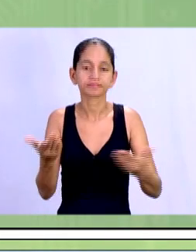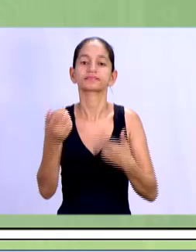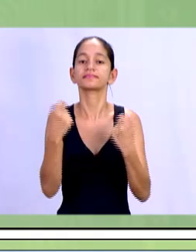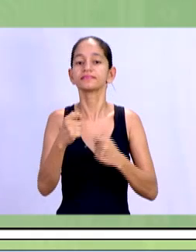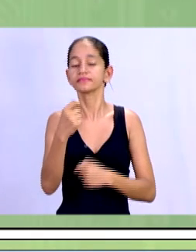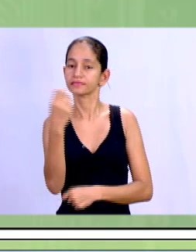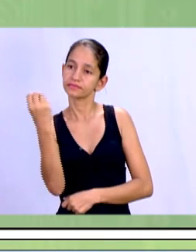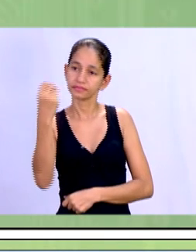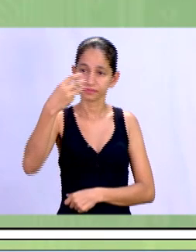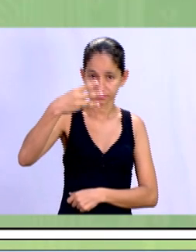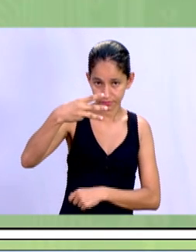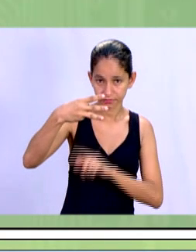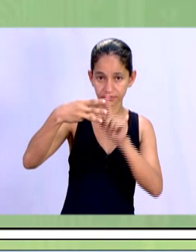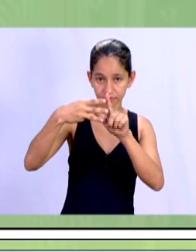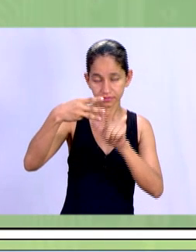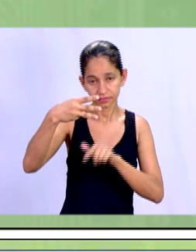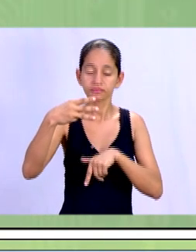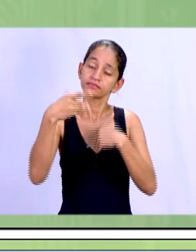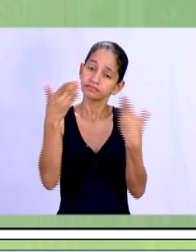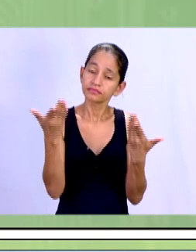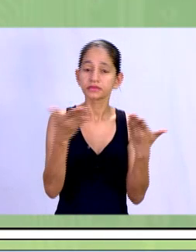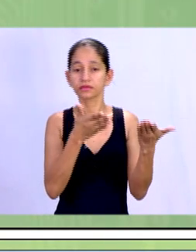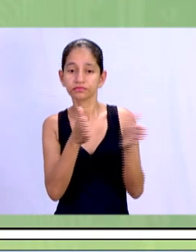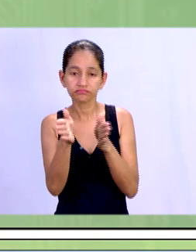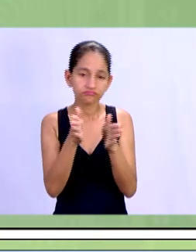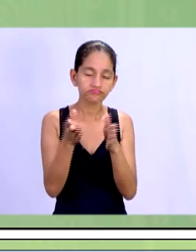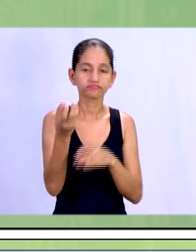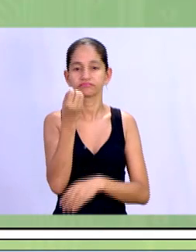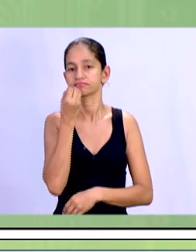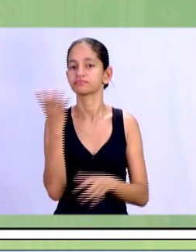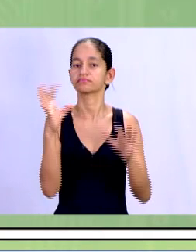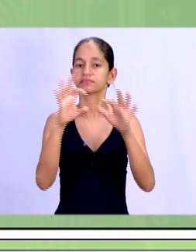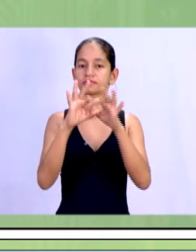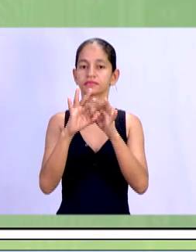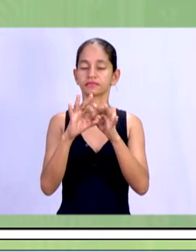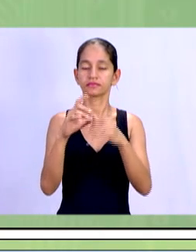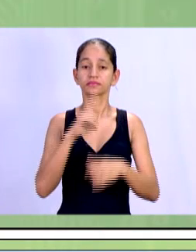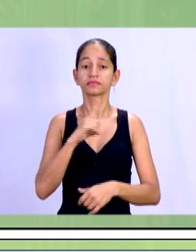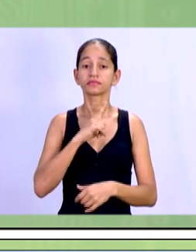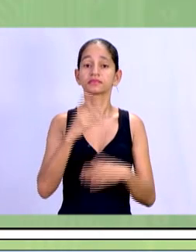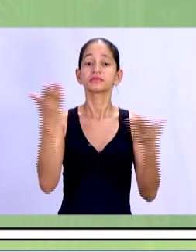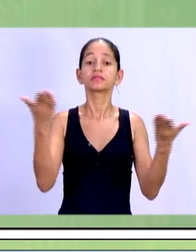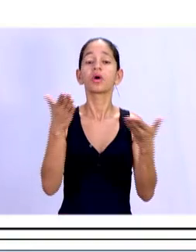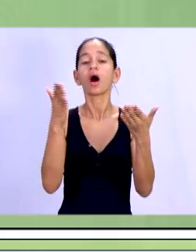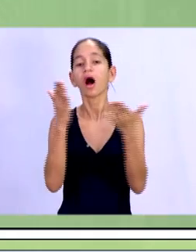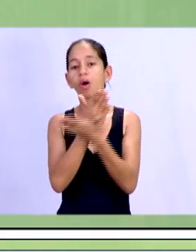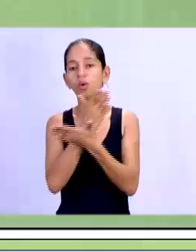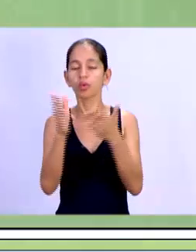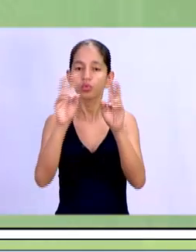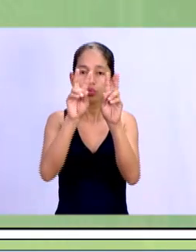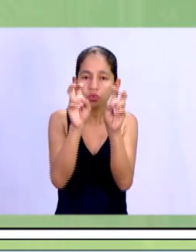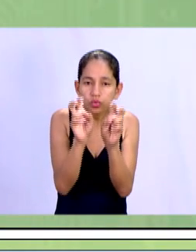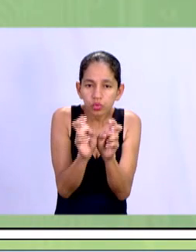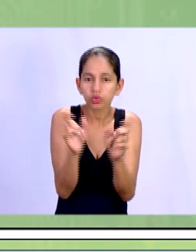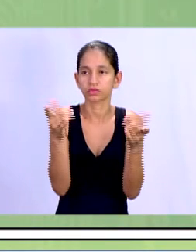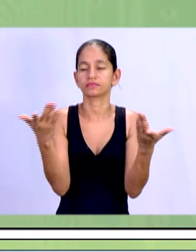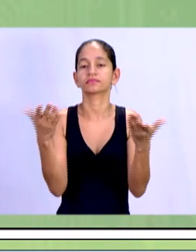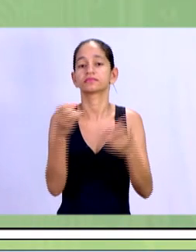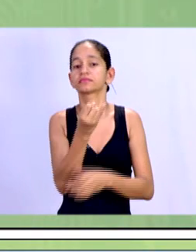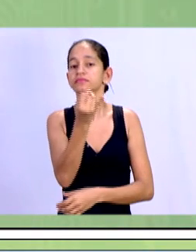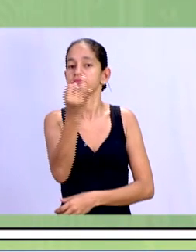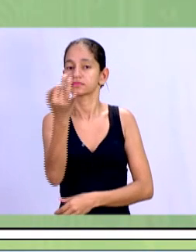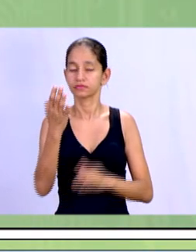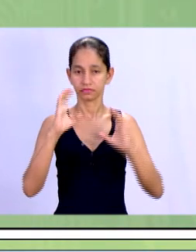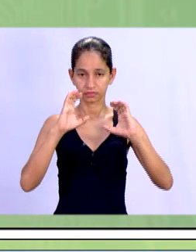temos esses três pontos que nós iremos trabalhar, e dentro desses três pontos agora a gente dividiu alguns subtemas. Quais são?